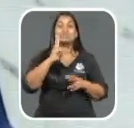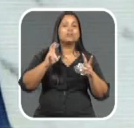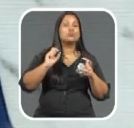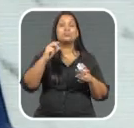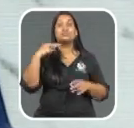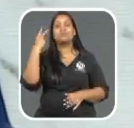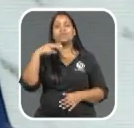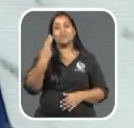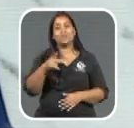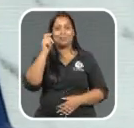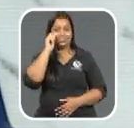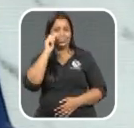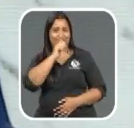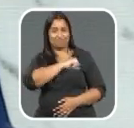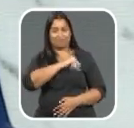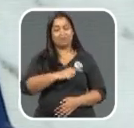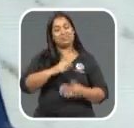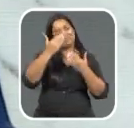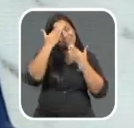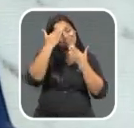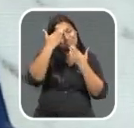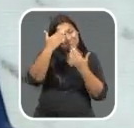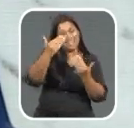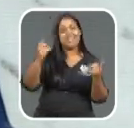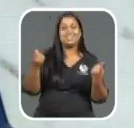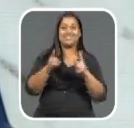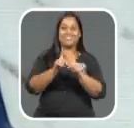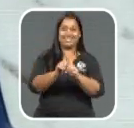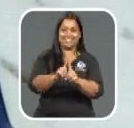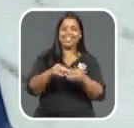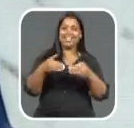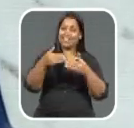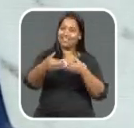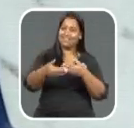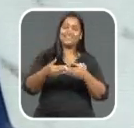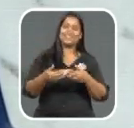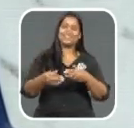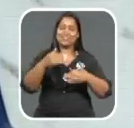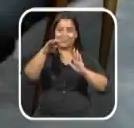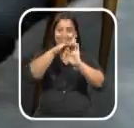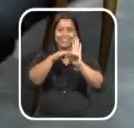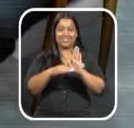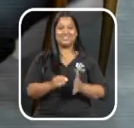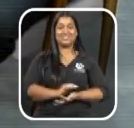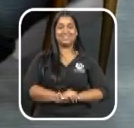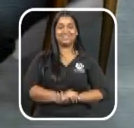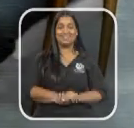sobre os vereadores de Rio Preto. Muito obrigada pela companhia e até o próximo programa.